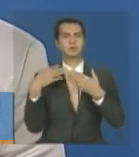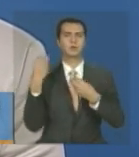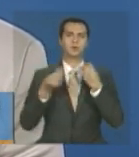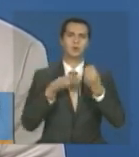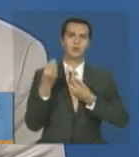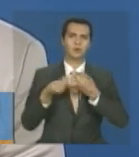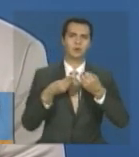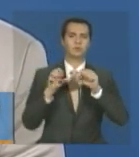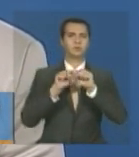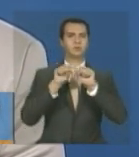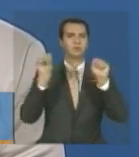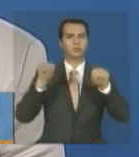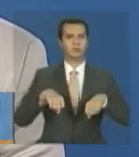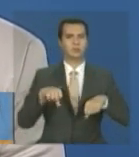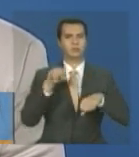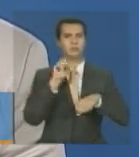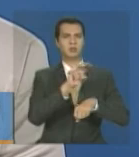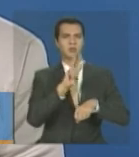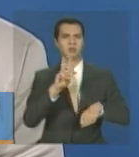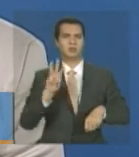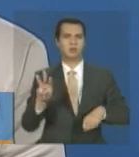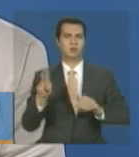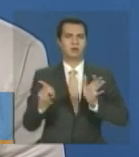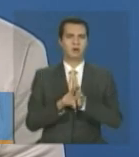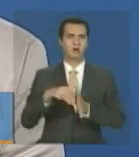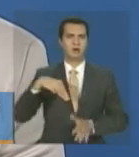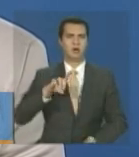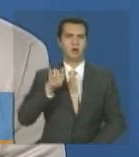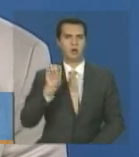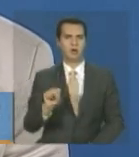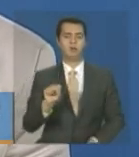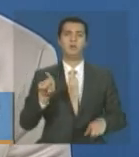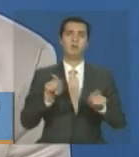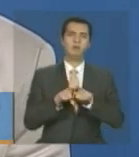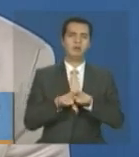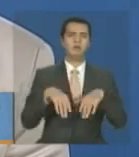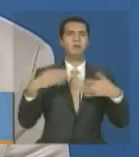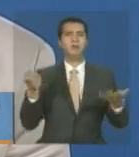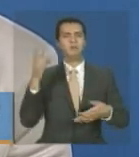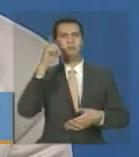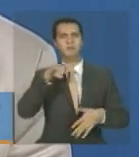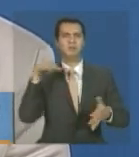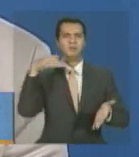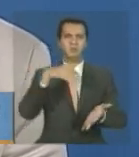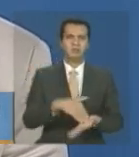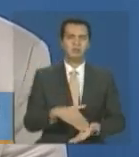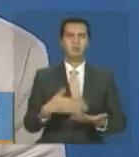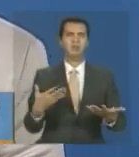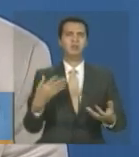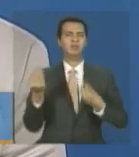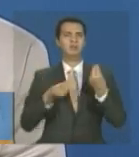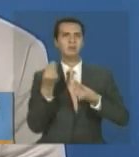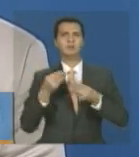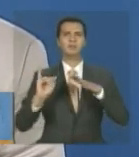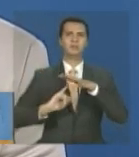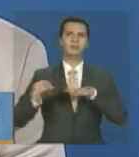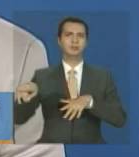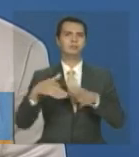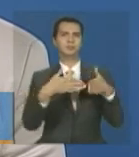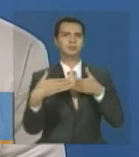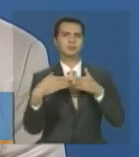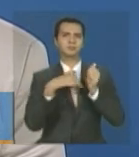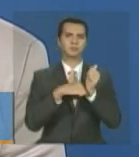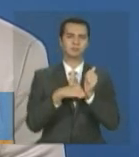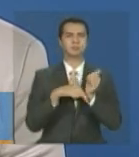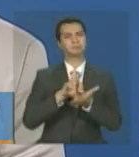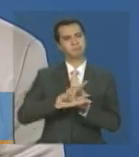né, do site do MDS, qual que é o calendário, quando é que a entidade solicita a senha, quando o conselho pode validar. Né?